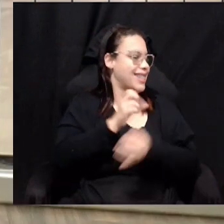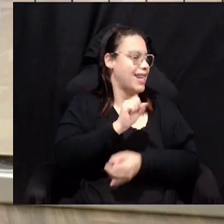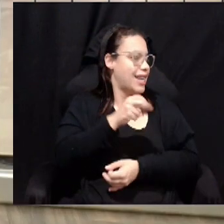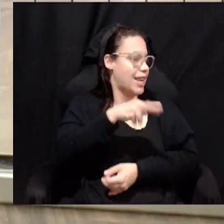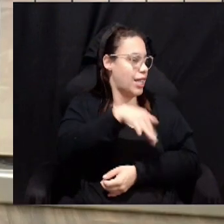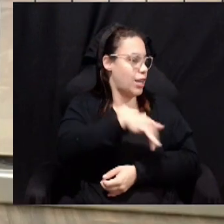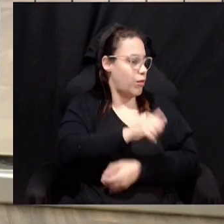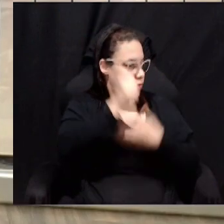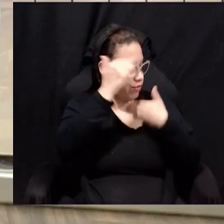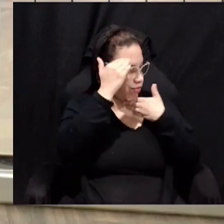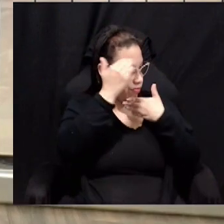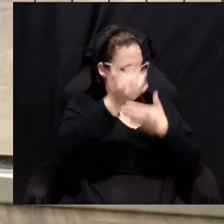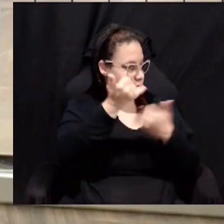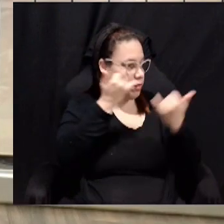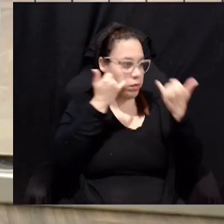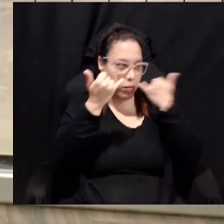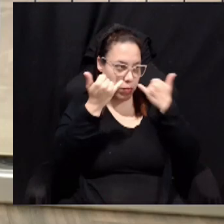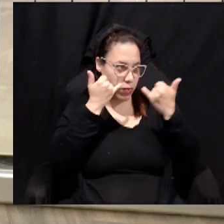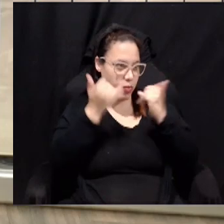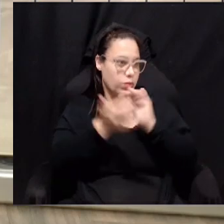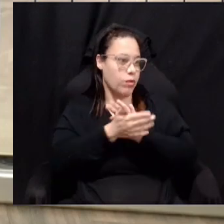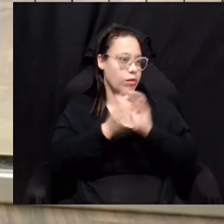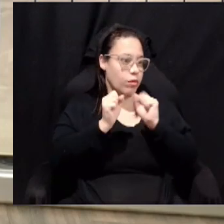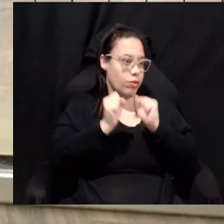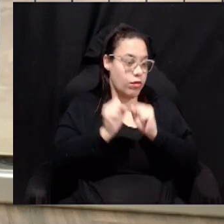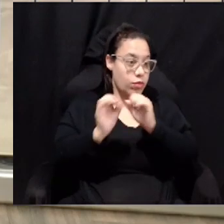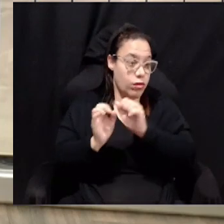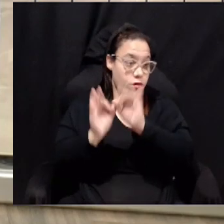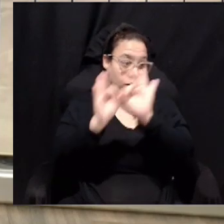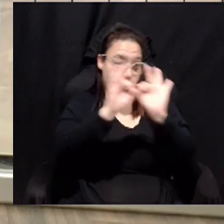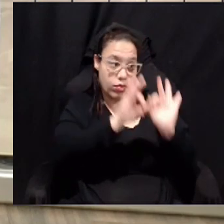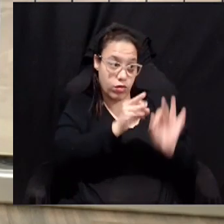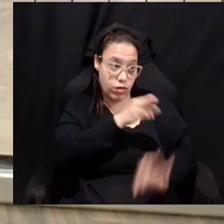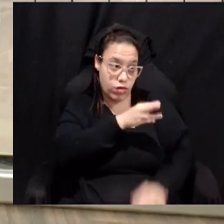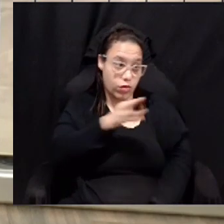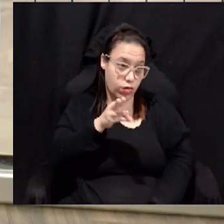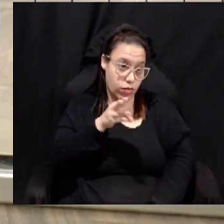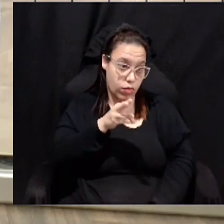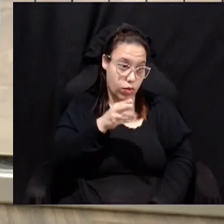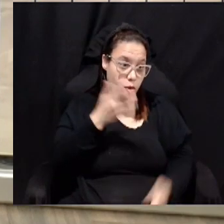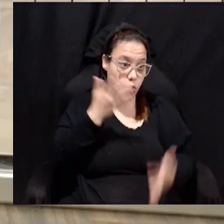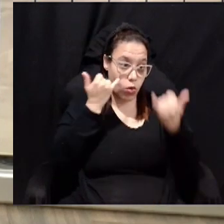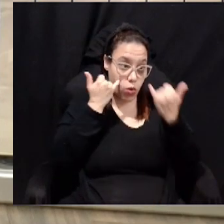pelas informações. A gente pode também acompanhar pelo site da Sanasa essas informações do prêmio?